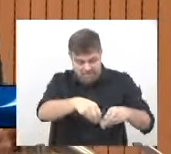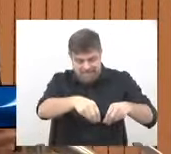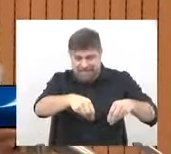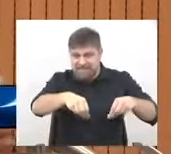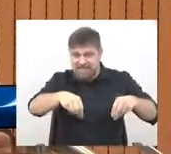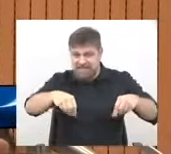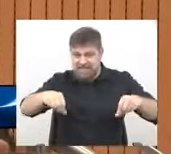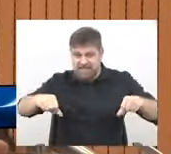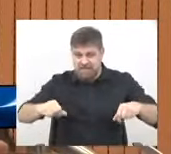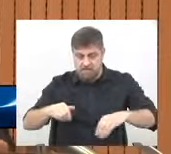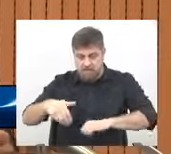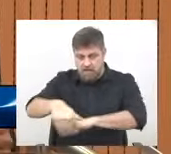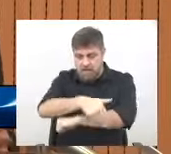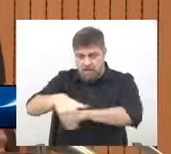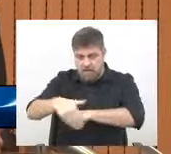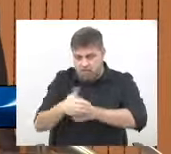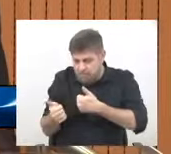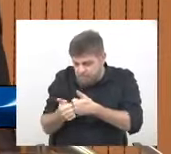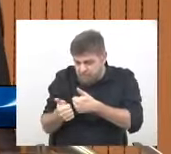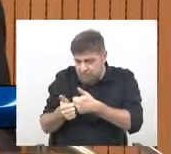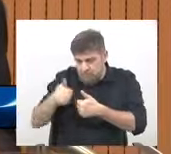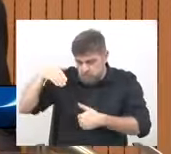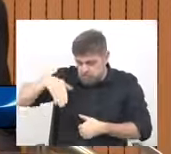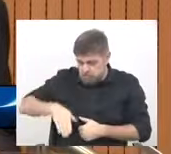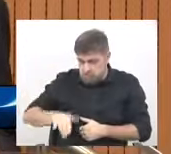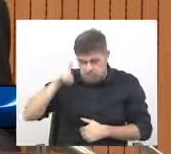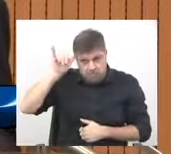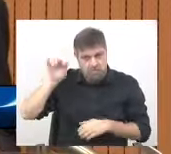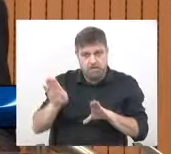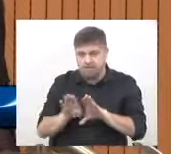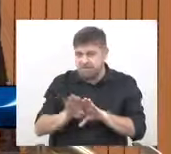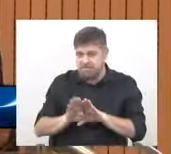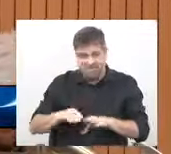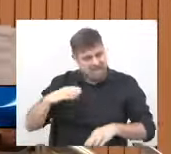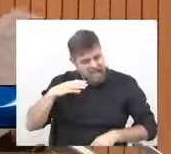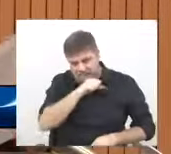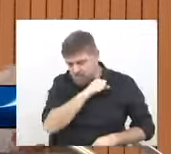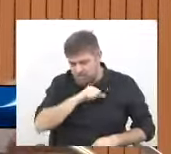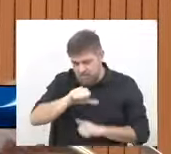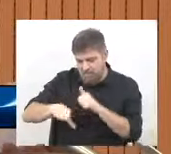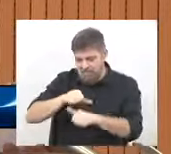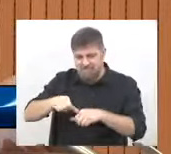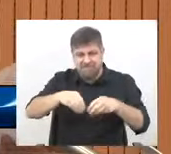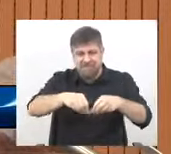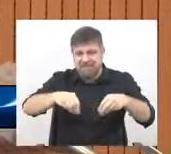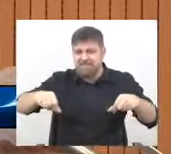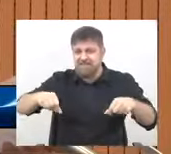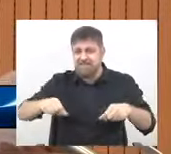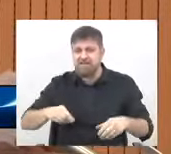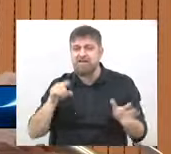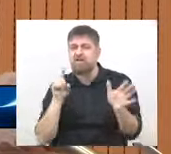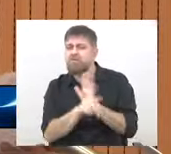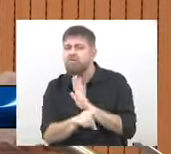ruas paralelas de João Boy também, em breve está uma rua de terra. Agora, a responsabilidade é de quem?